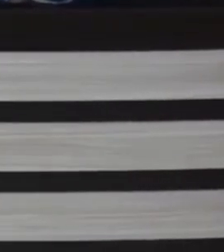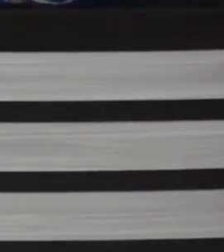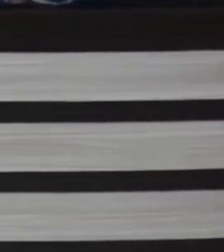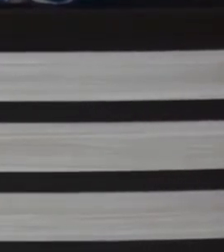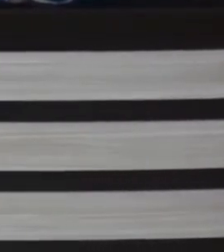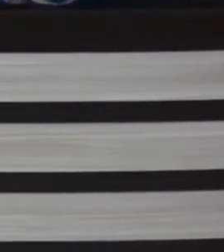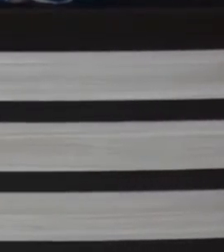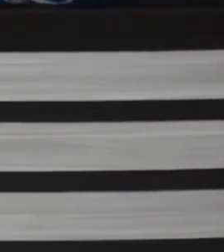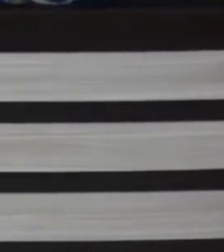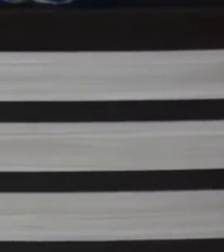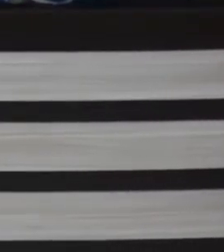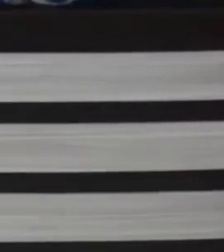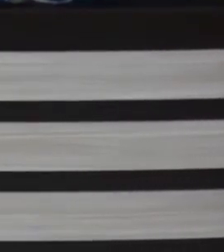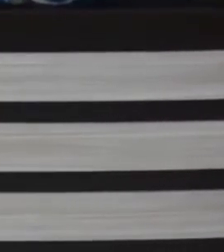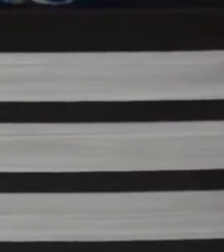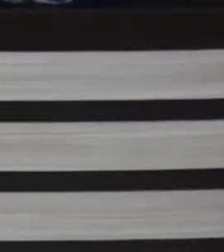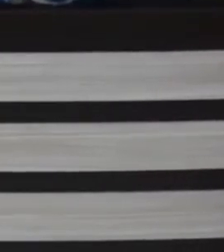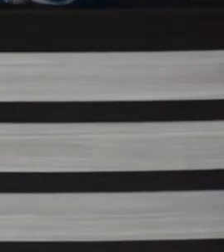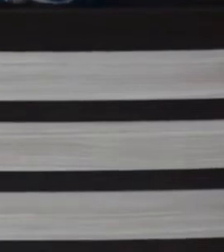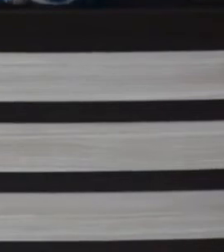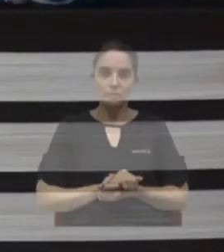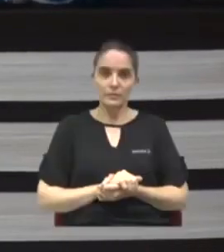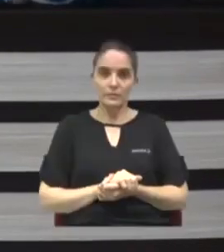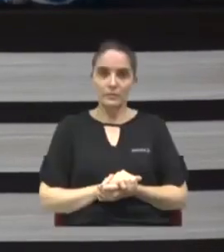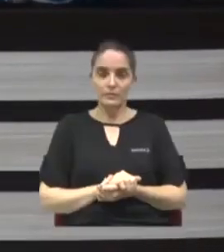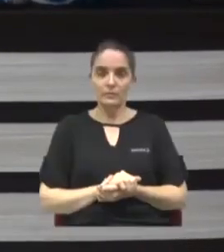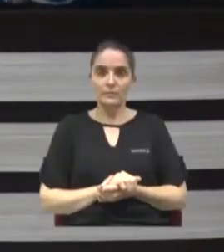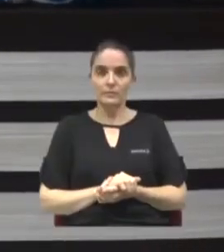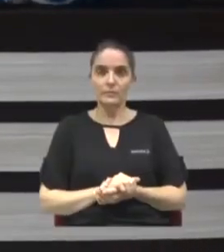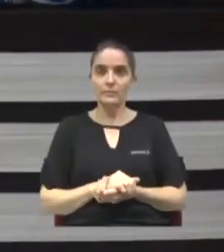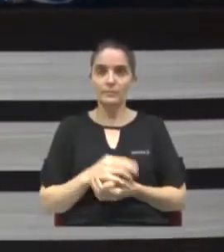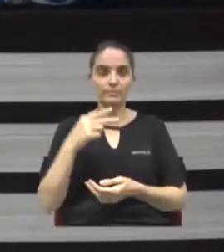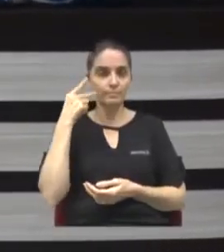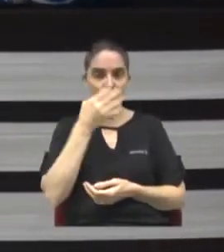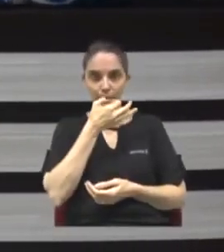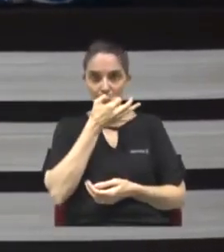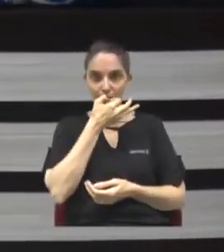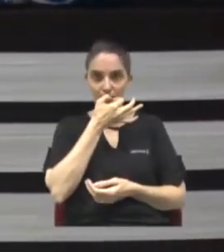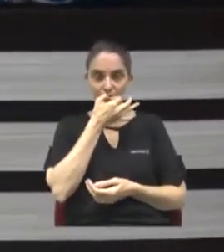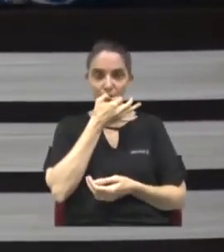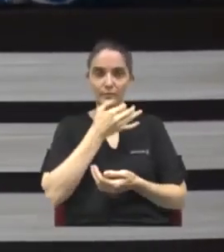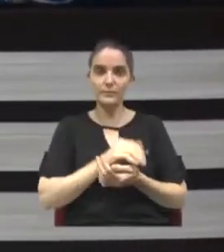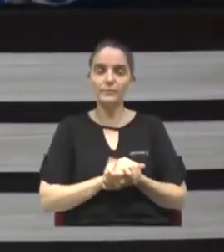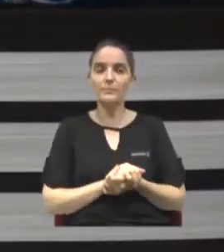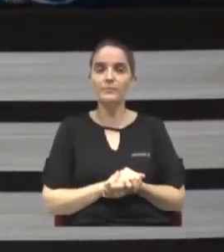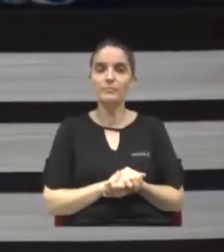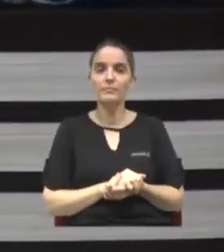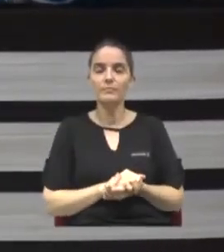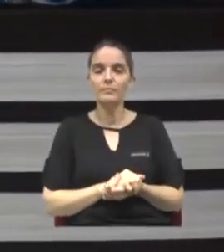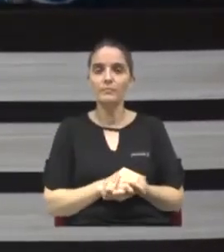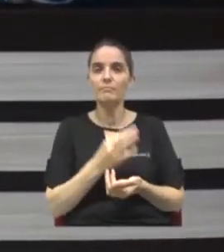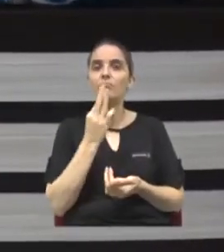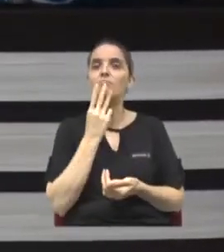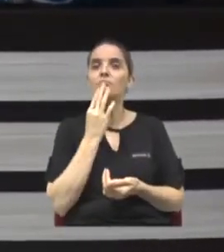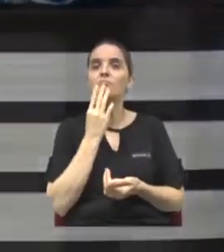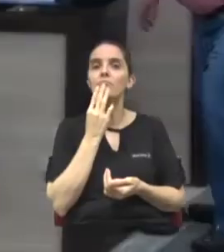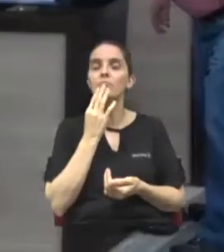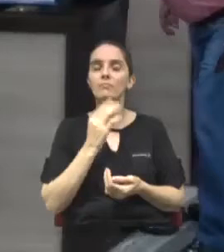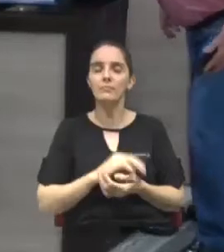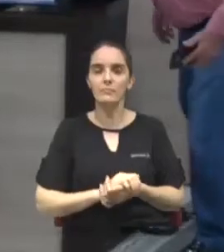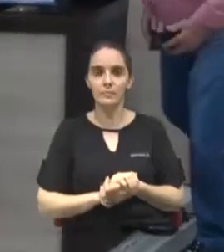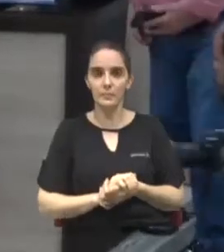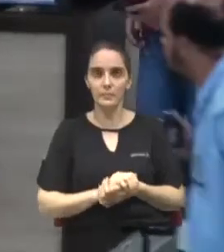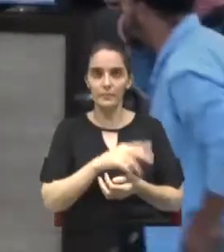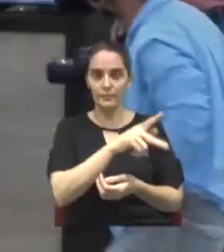Doutora Mayra Costa. Alguém deseja discutir o requerimento 92? Eu gostaria, presidente. Com a palavra, o nobre vereador Vaguinho.